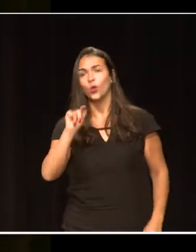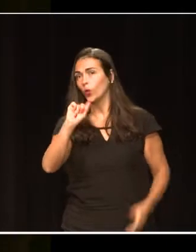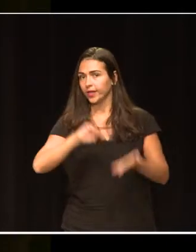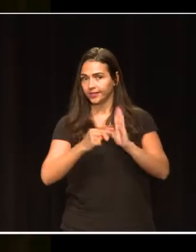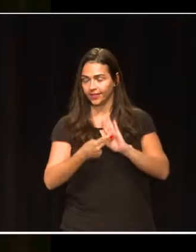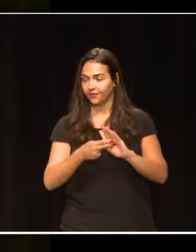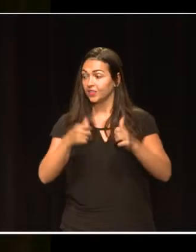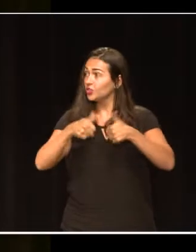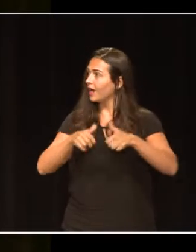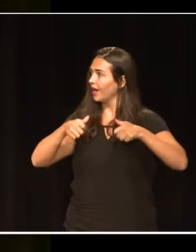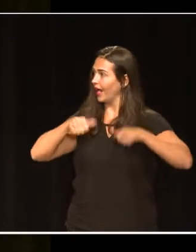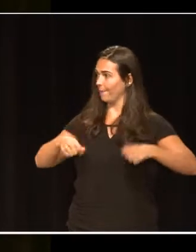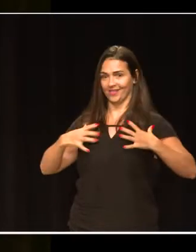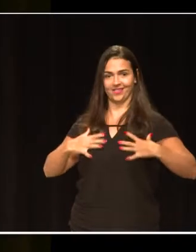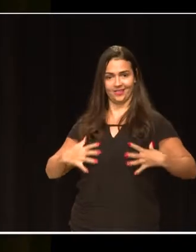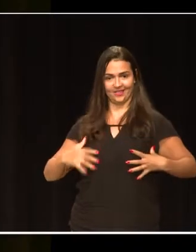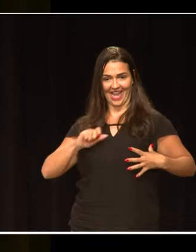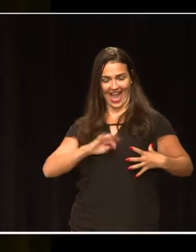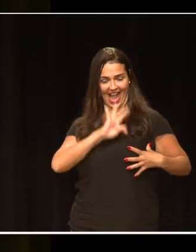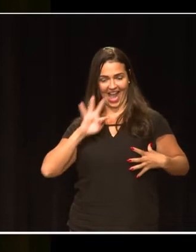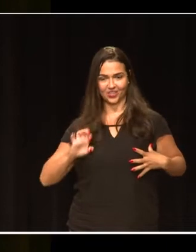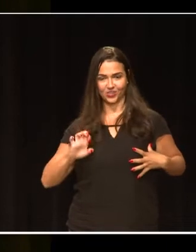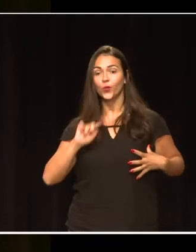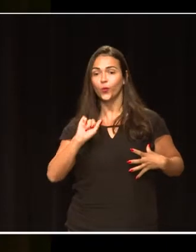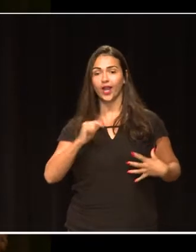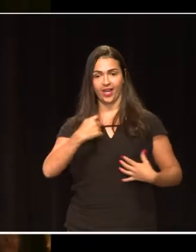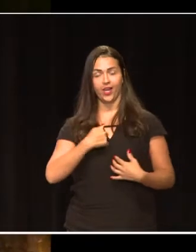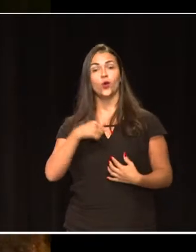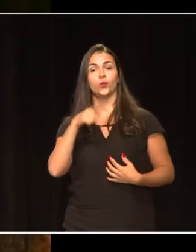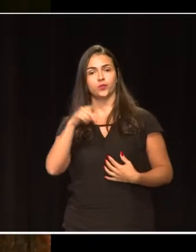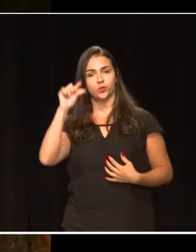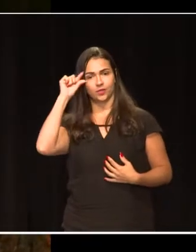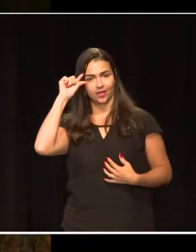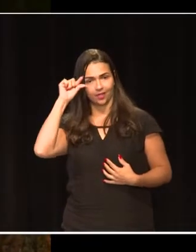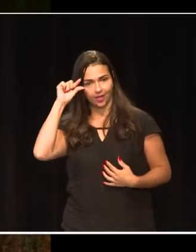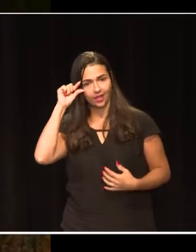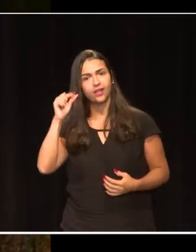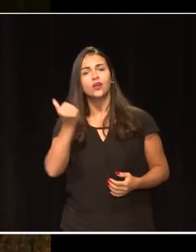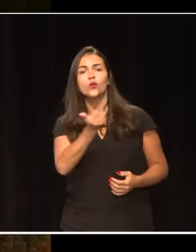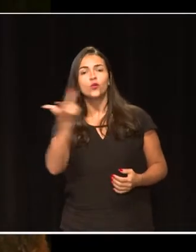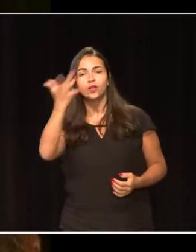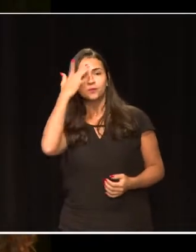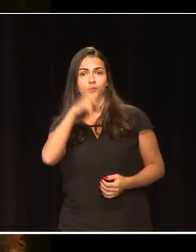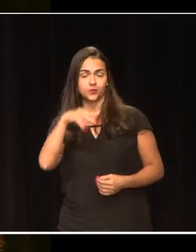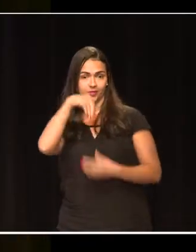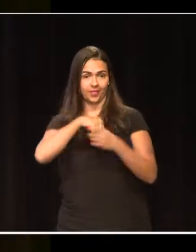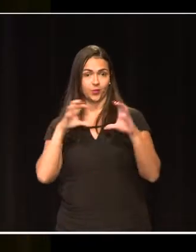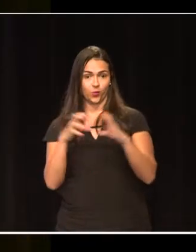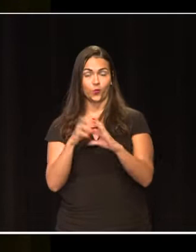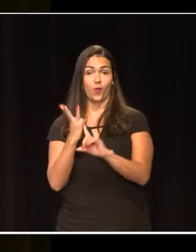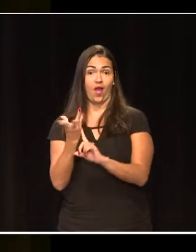de pesquisa de que fazemos partes eu, professora Luciana Andréia, uma série de professores do grupo de artes